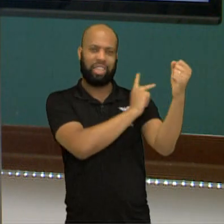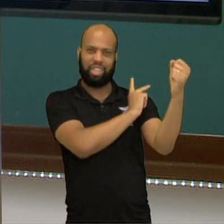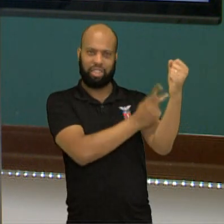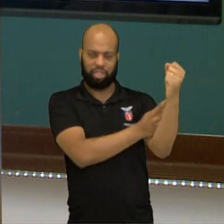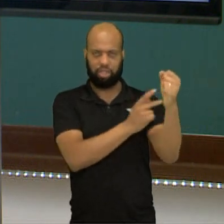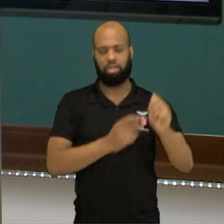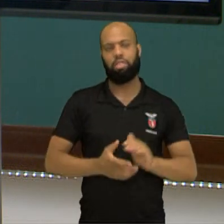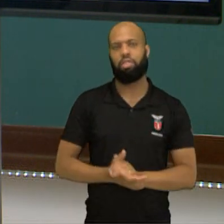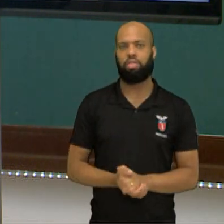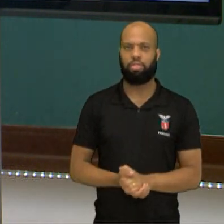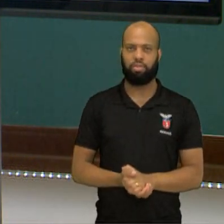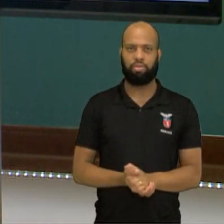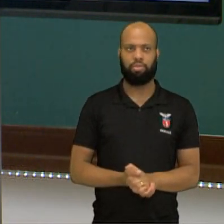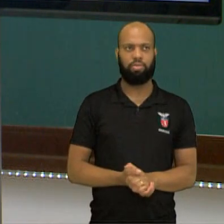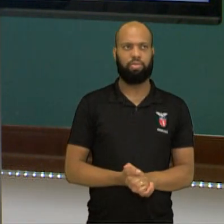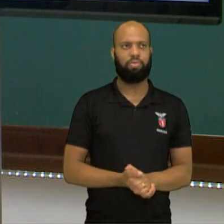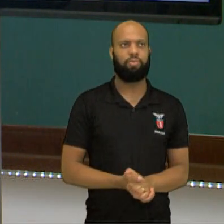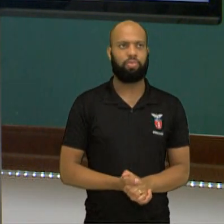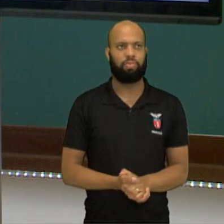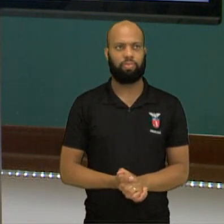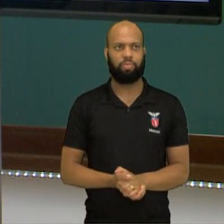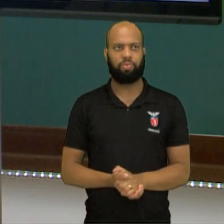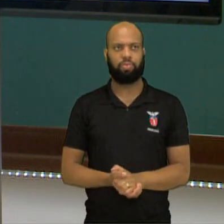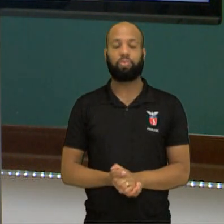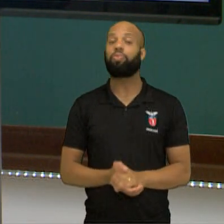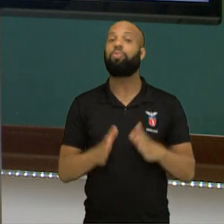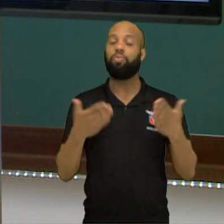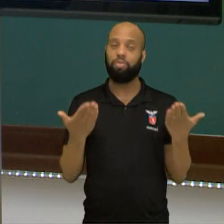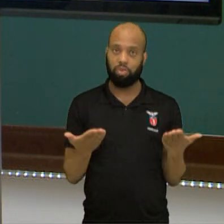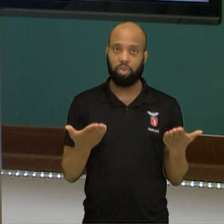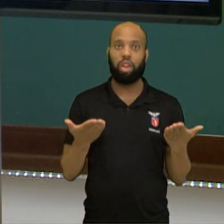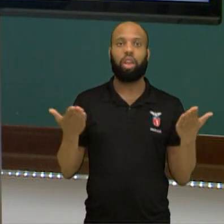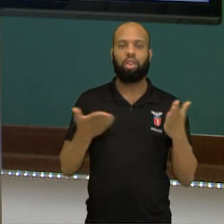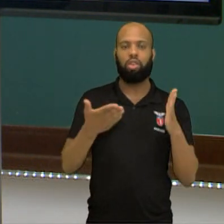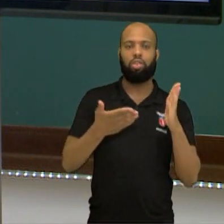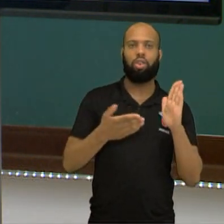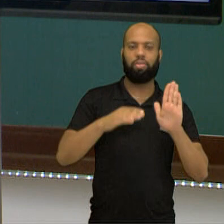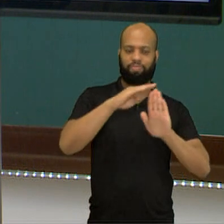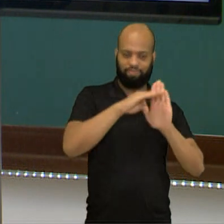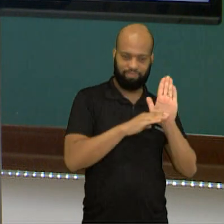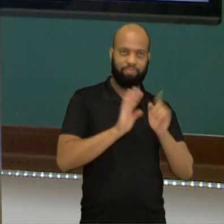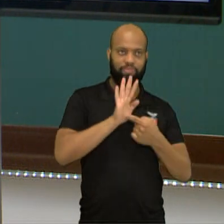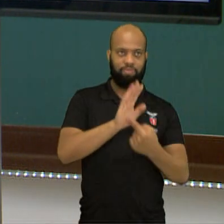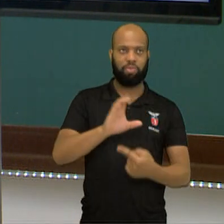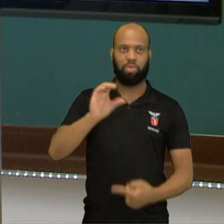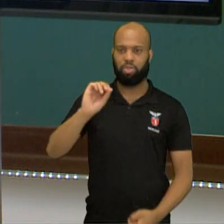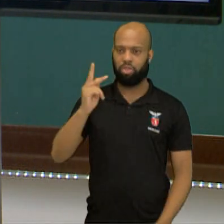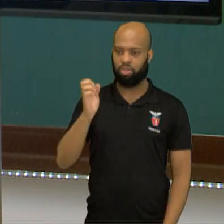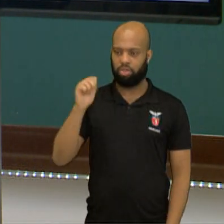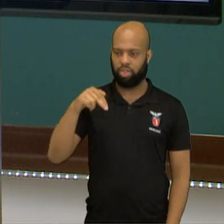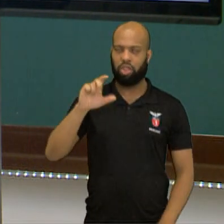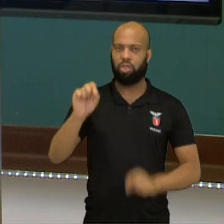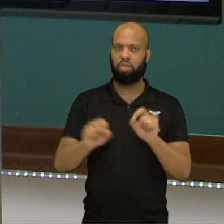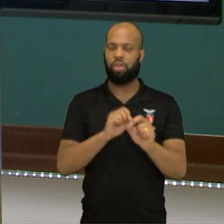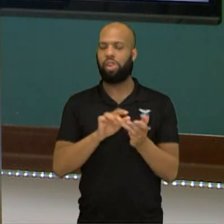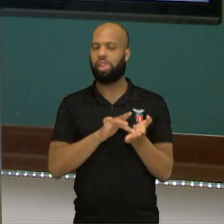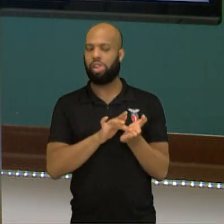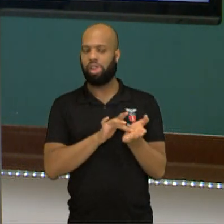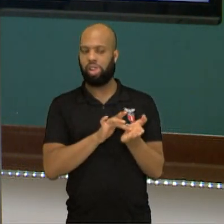Tranquilo isso? Vamos lá! Plano Cohen, uma farsa forjada pelo governo lá